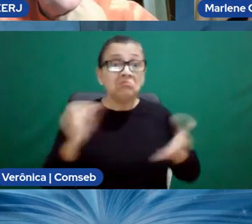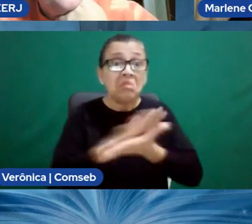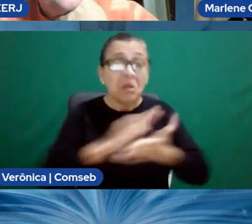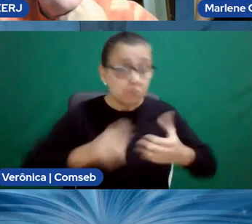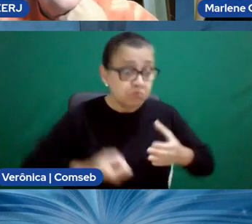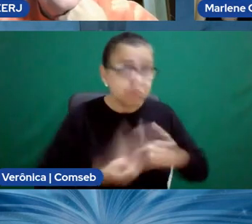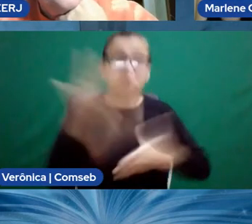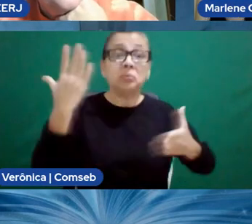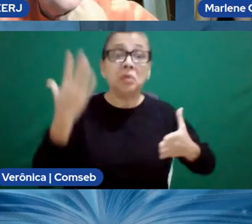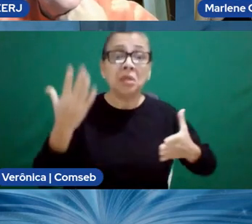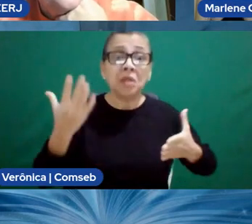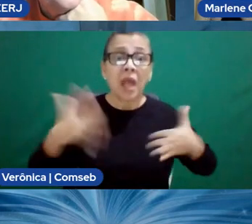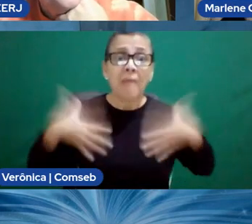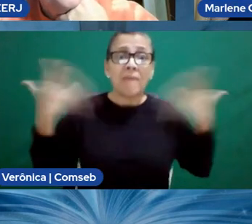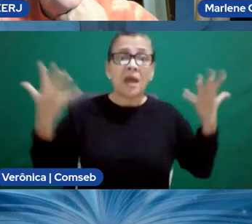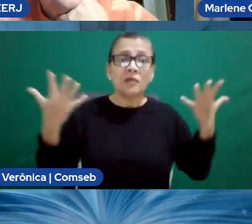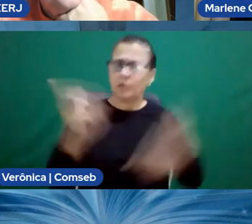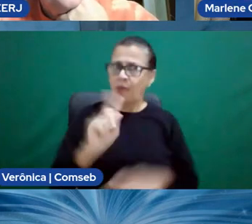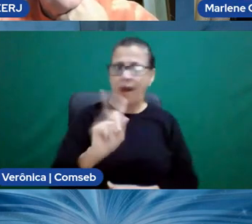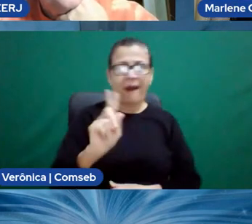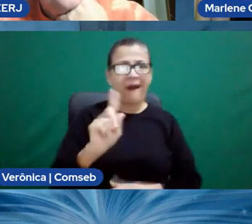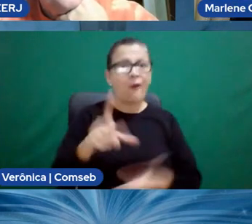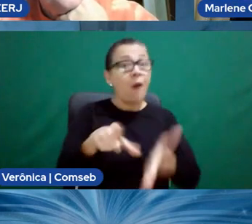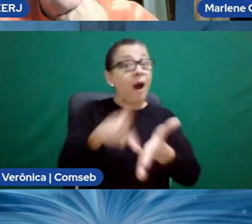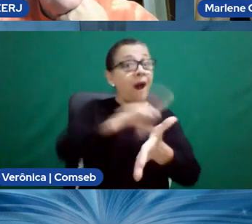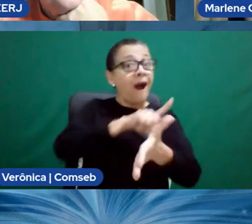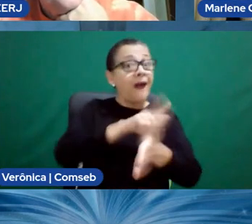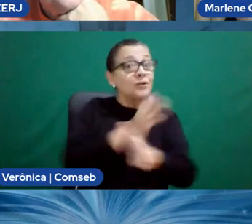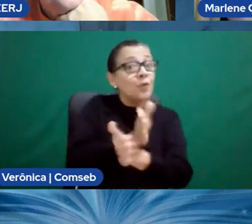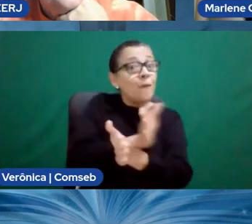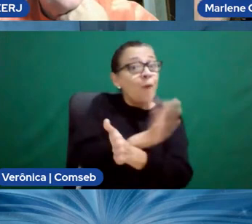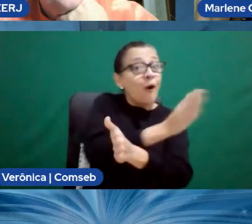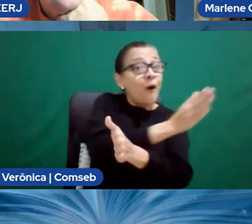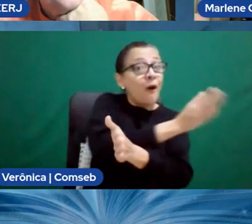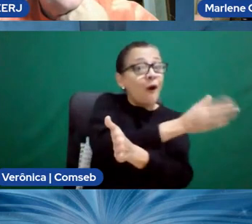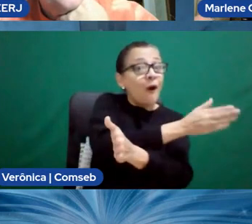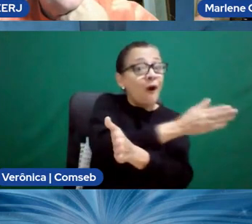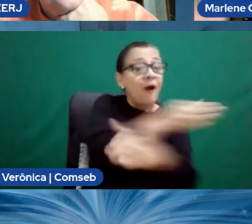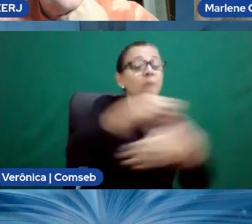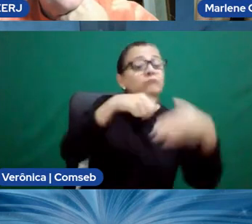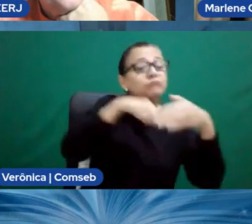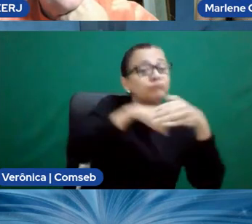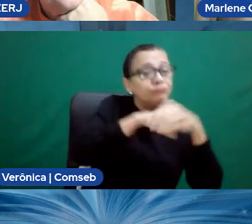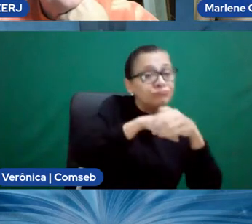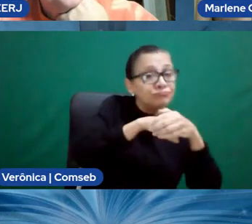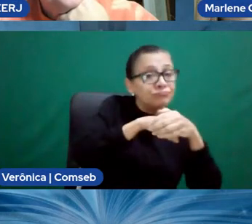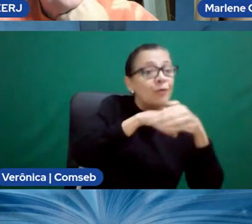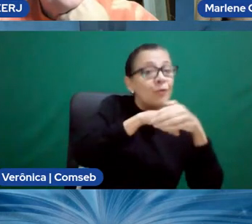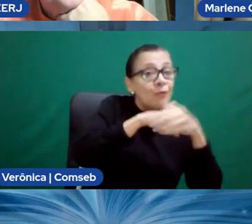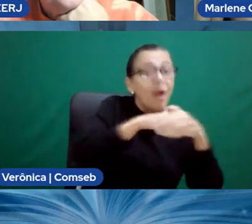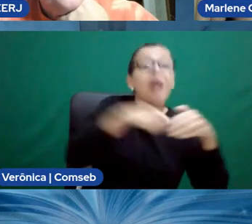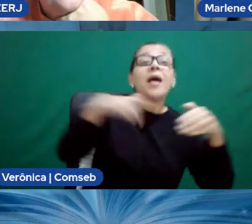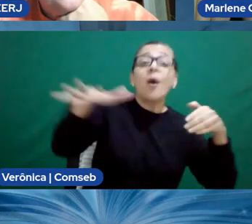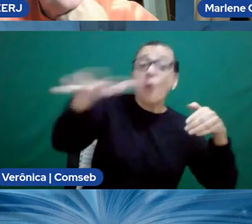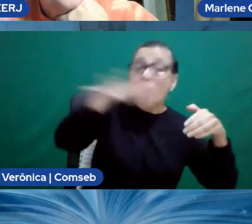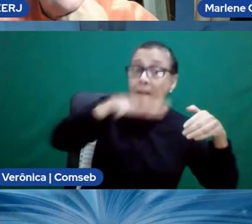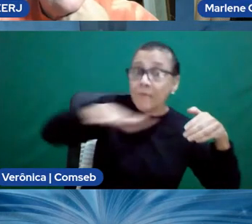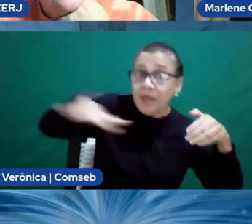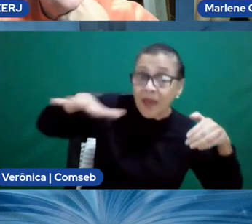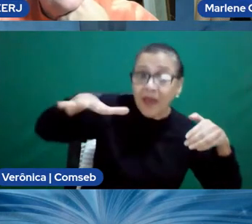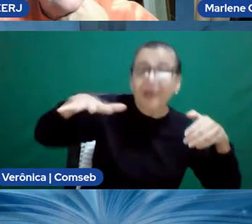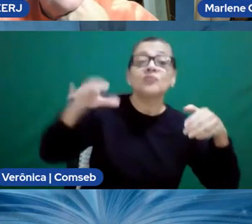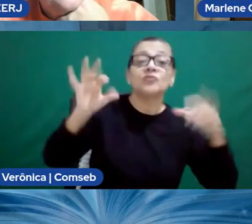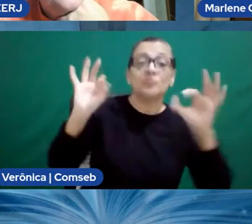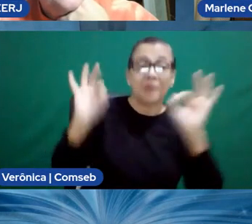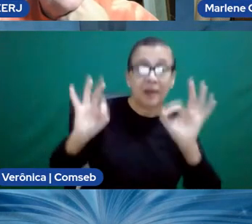ali prontos de aparecer, não. Na verdade, a gente vê que precisou de condições para se manifestar, mas que já existia esse germe.